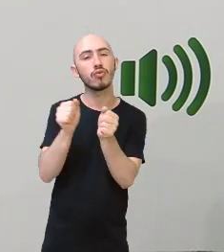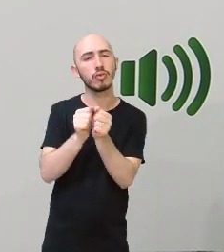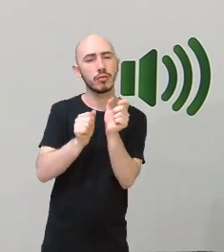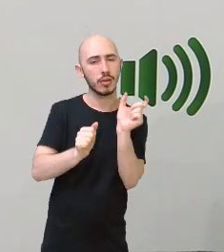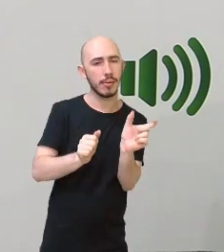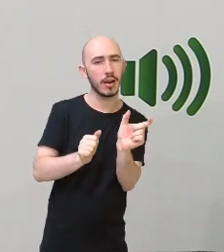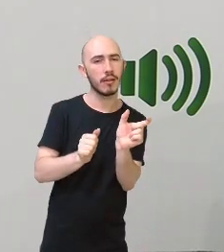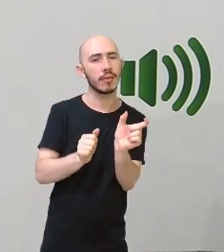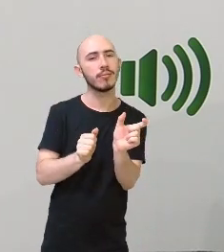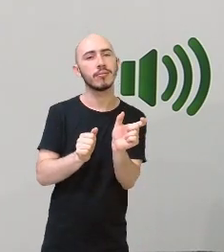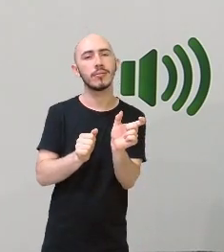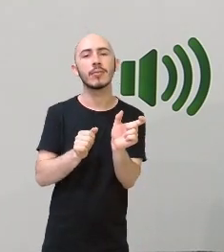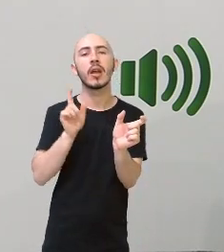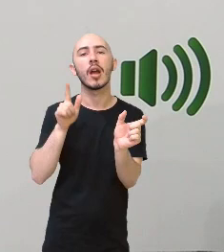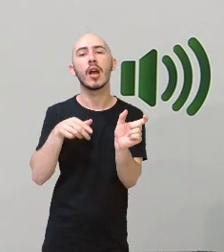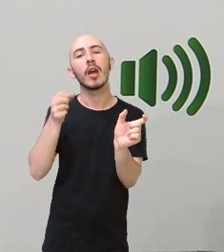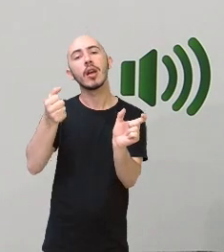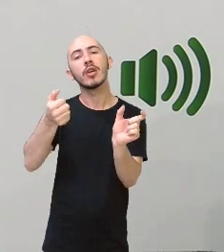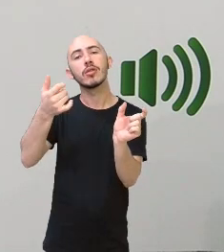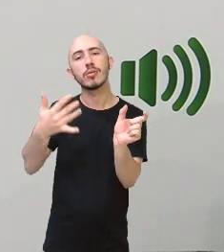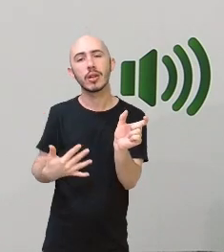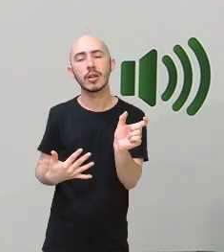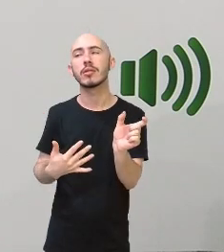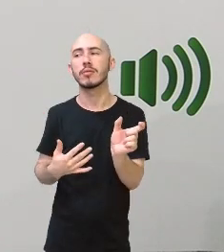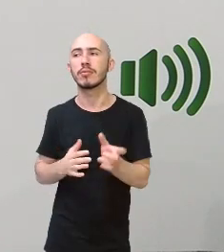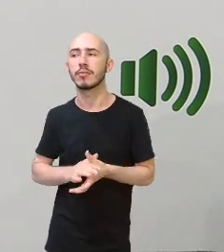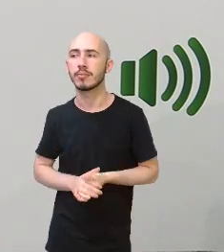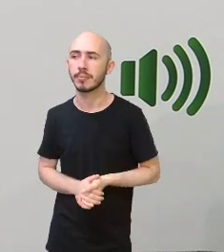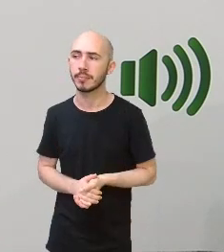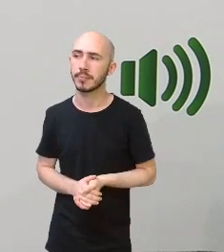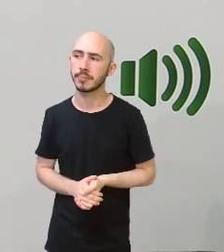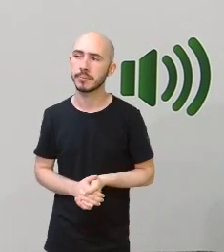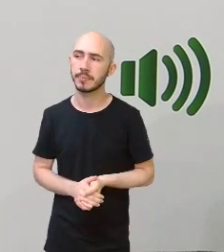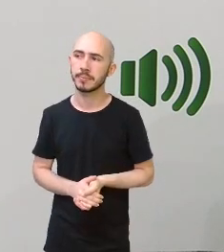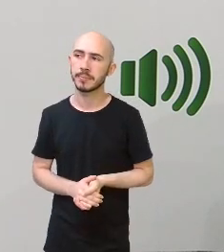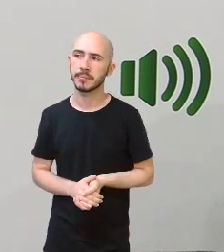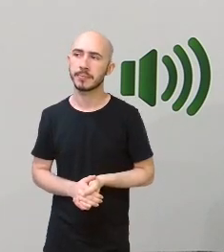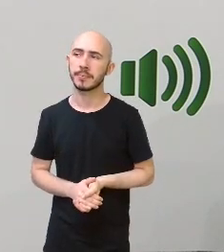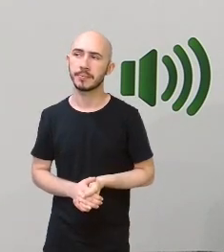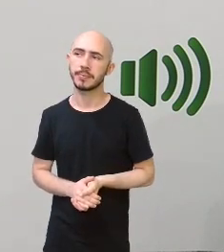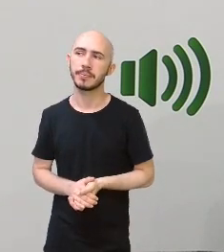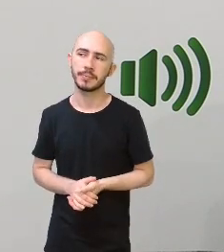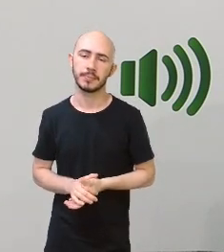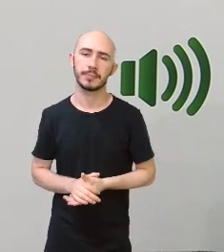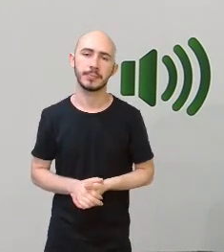quando você encontrar, ele chama verbete, ok?